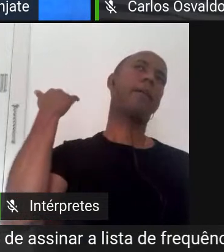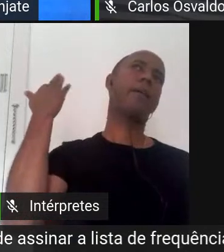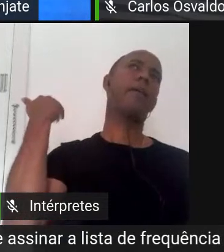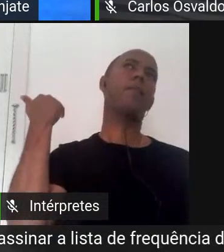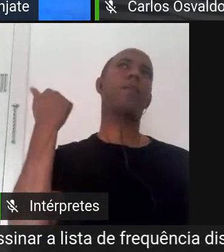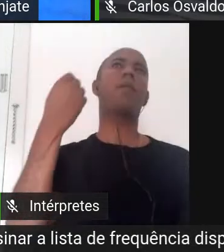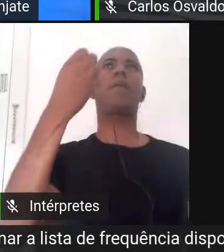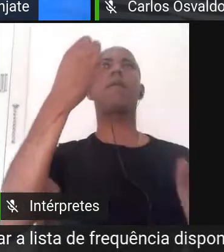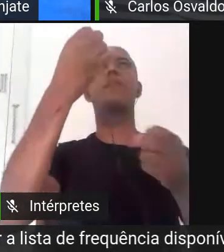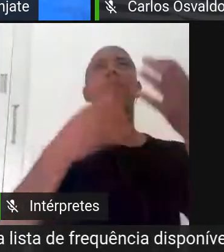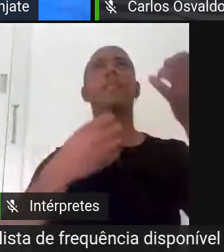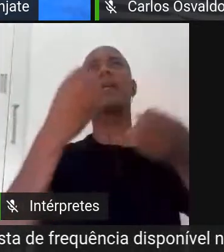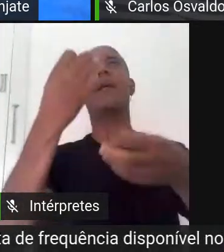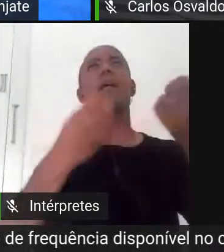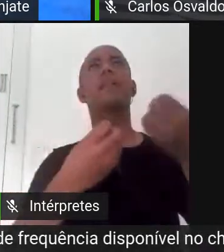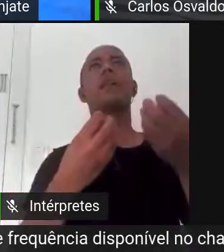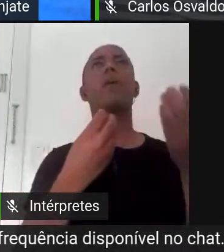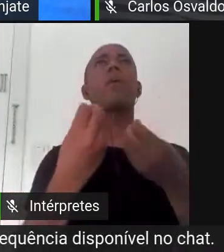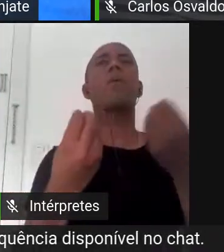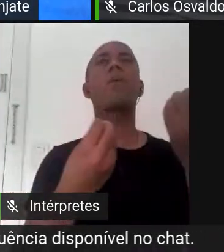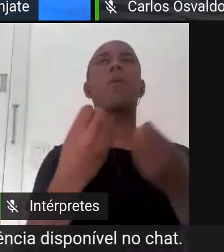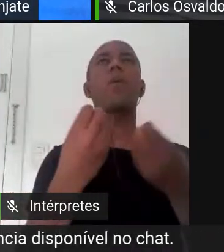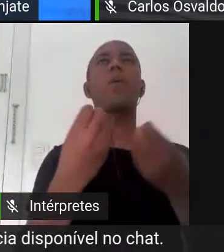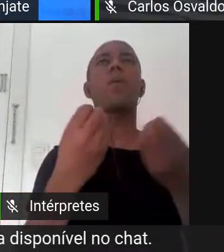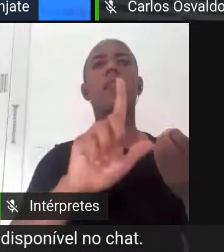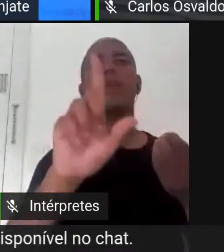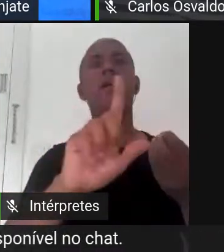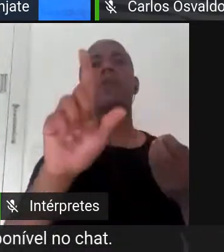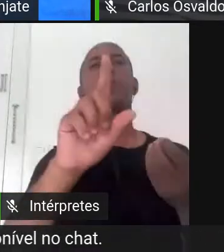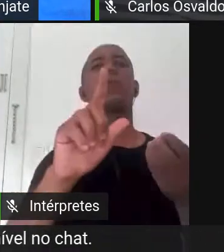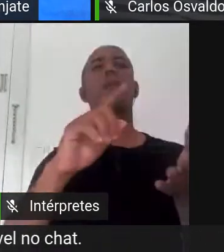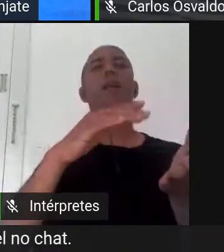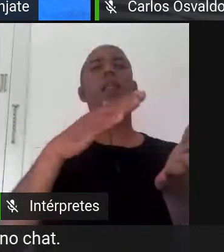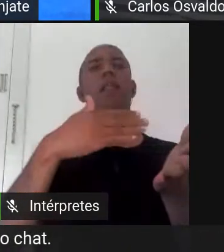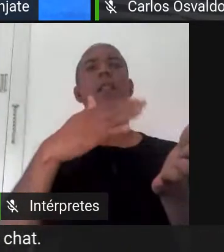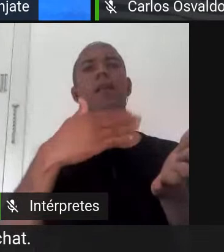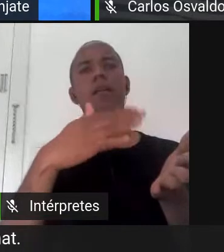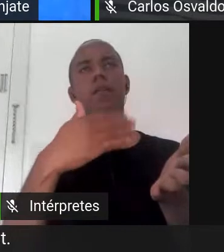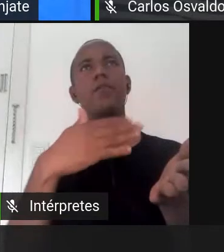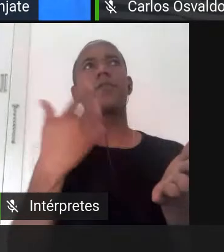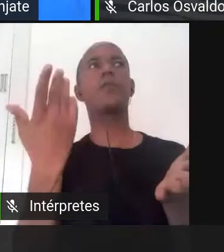é literatura, pode não estar num livro, mas não deixa de ser literatura. Então,